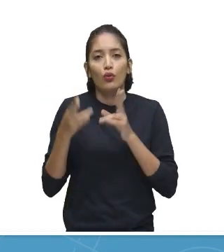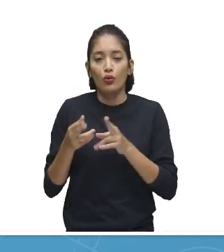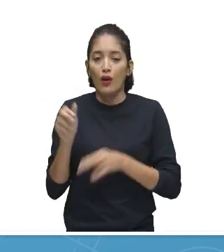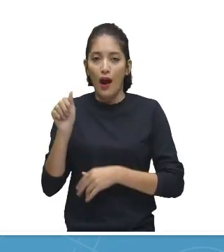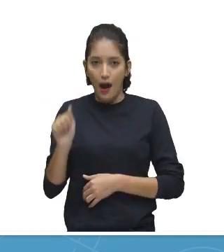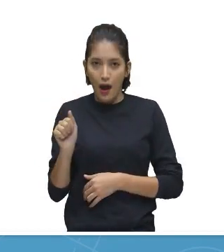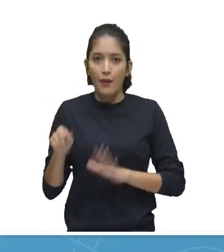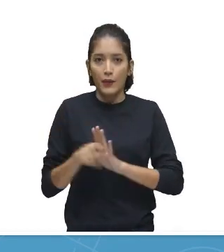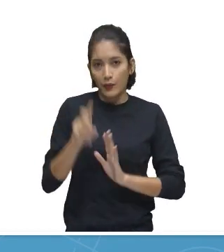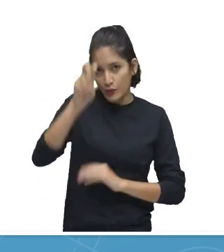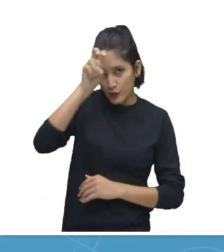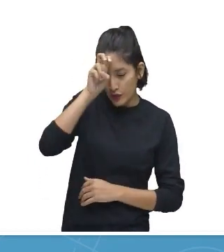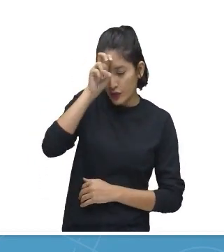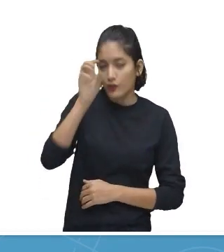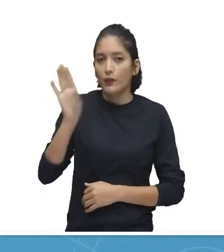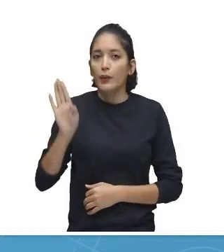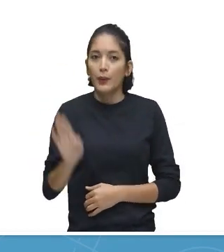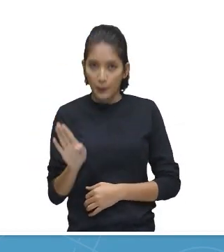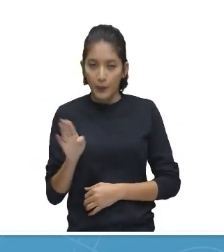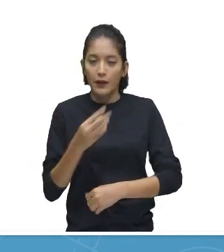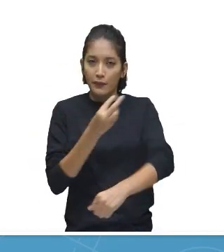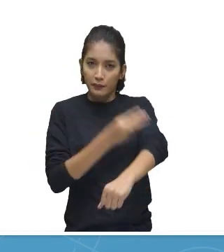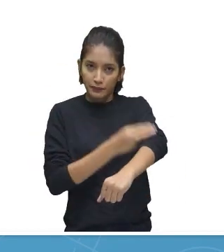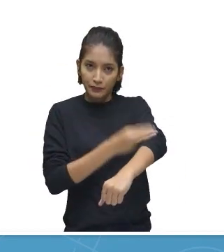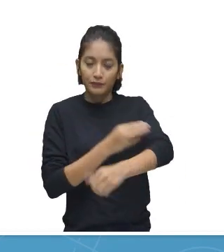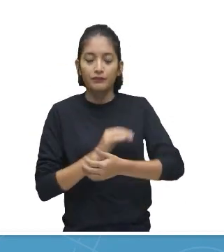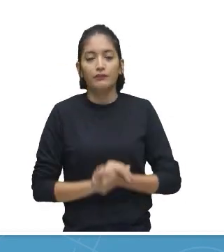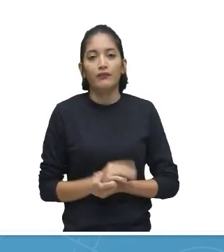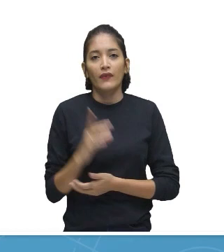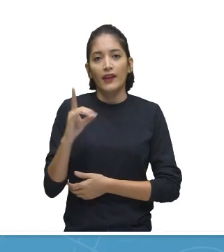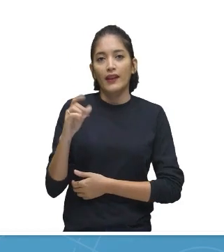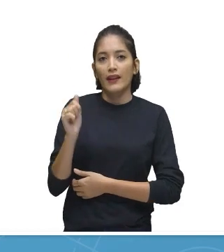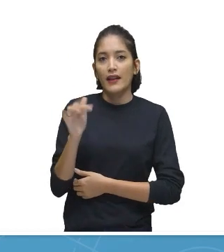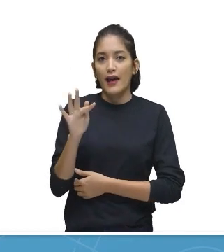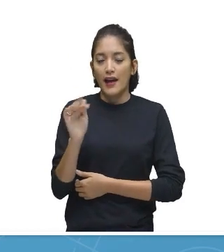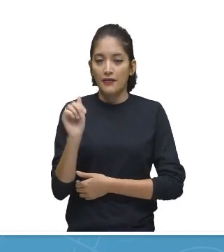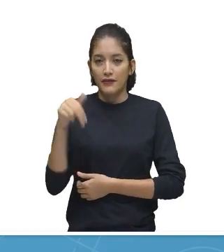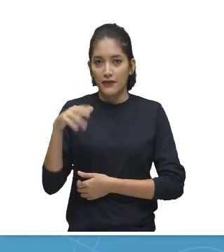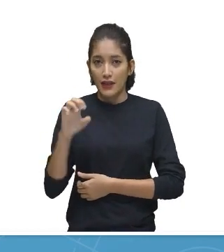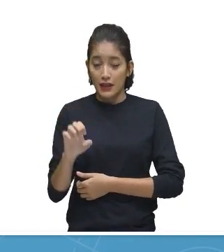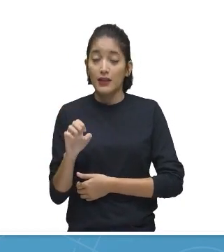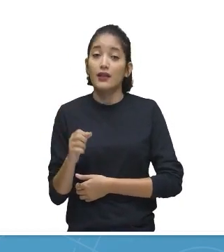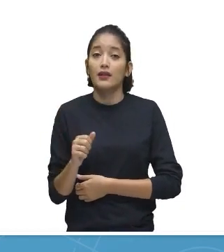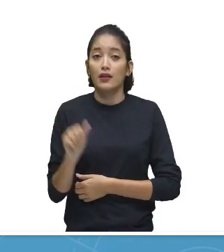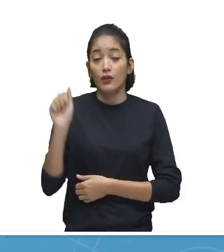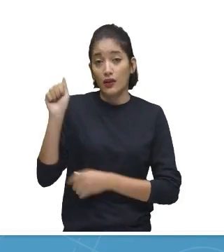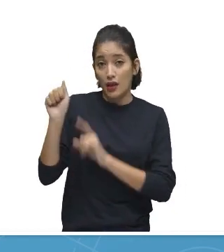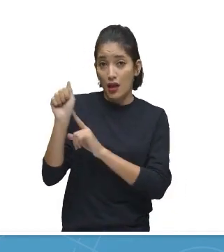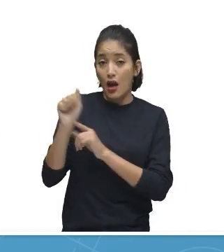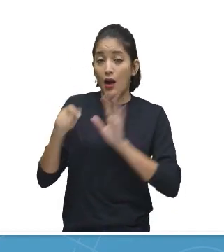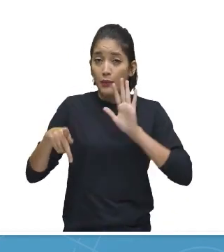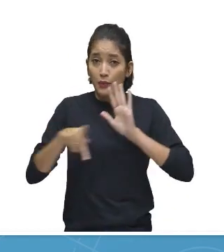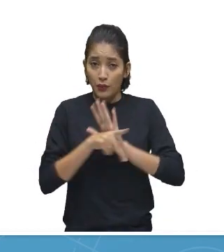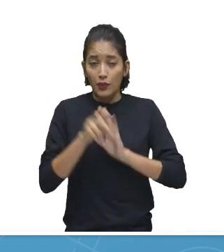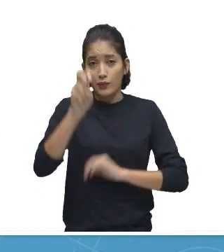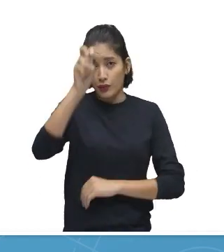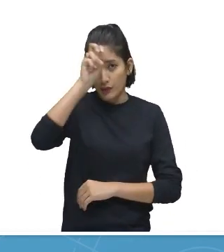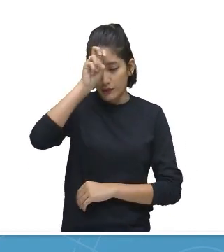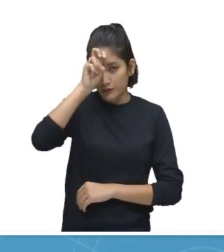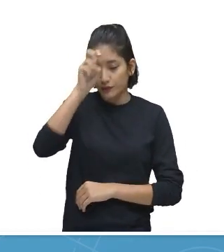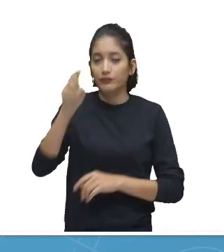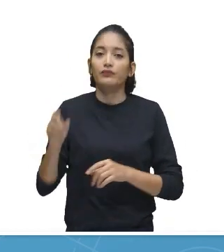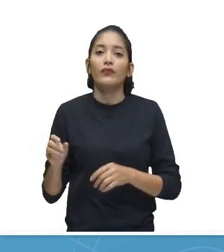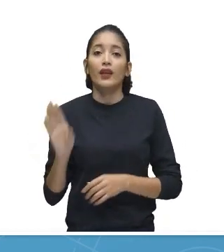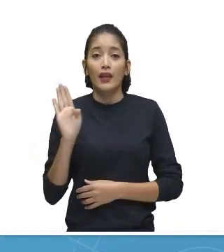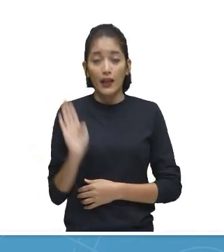Egito e o B é uma pintura da Idade Média. A Daphne colocou que na questão 1 é a expressão da pintura do Egito e a B